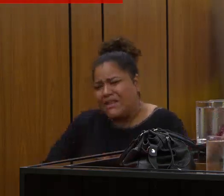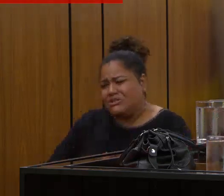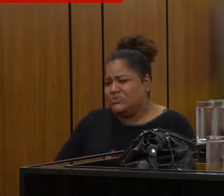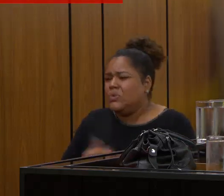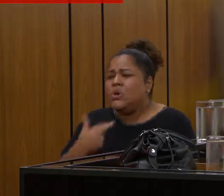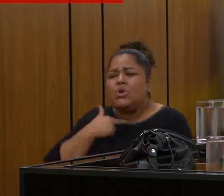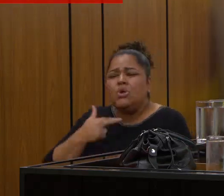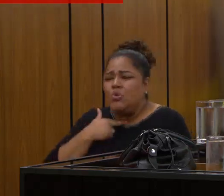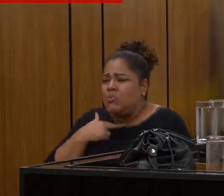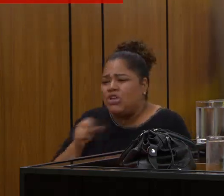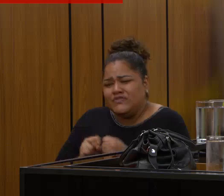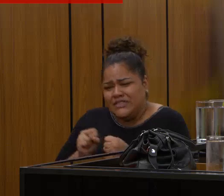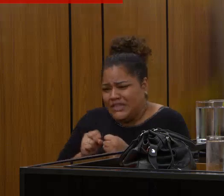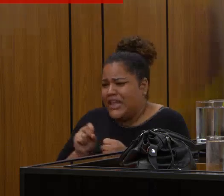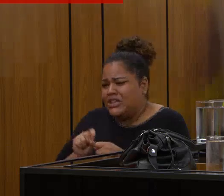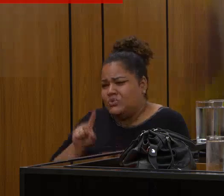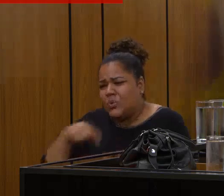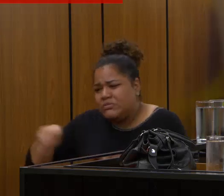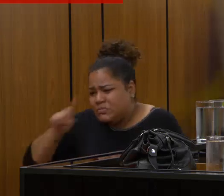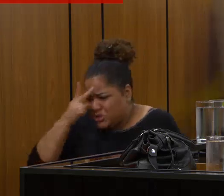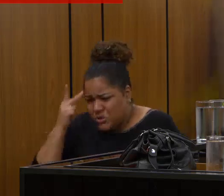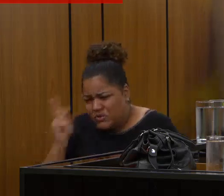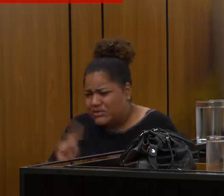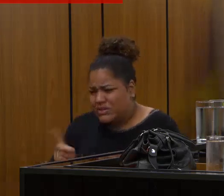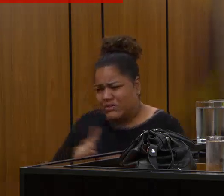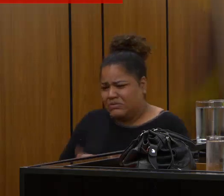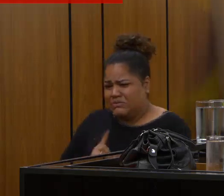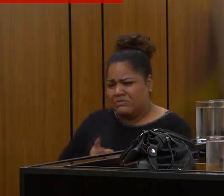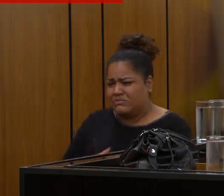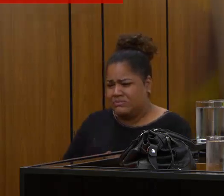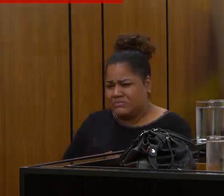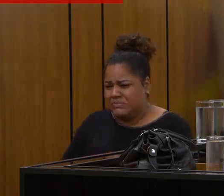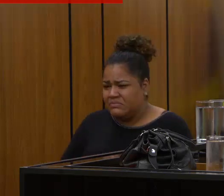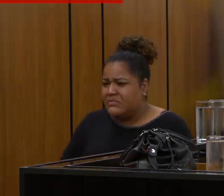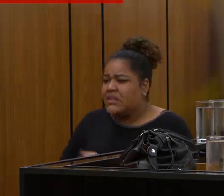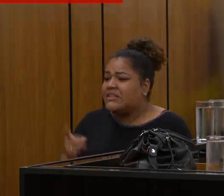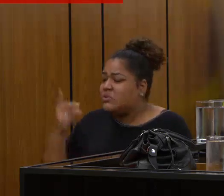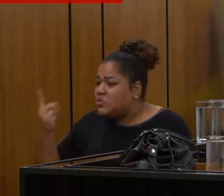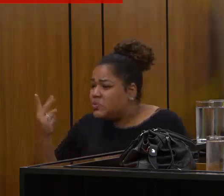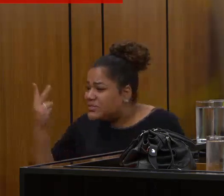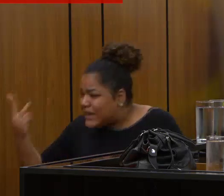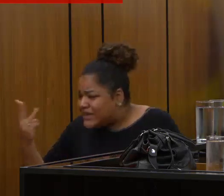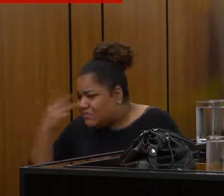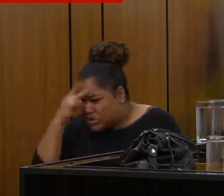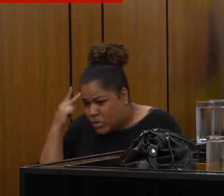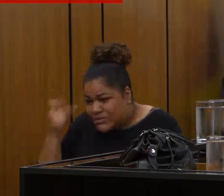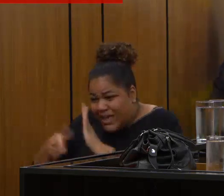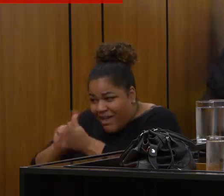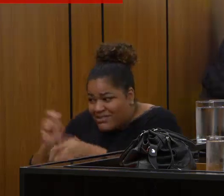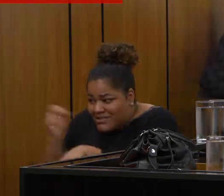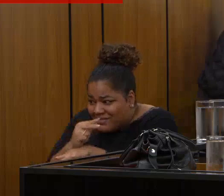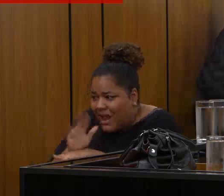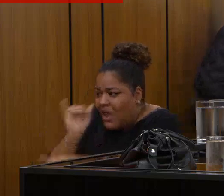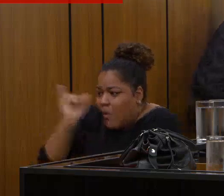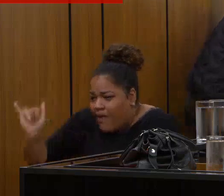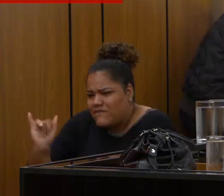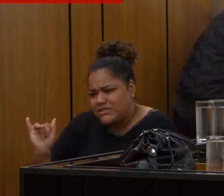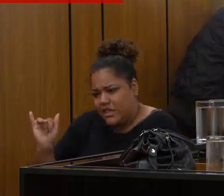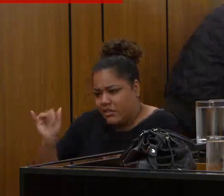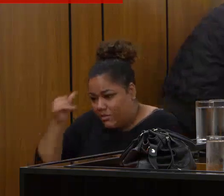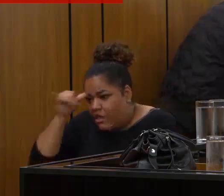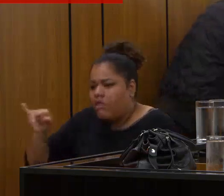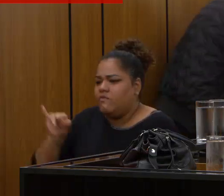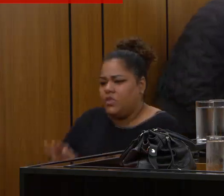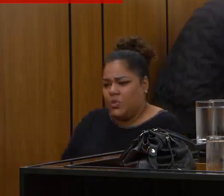eu consegui tirar umas duas ou três pessoas da cateto antes de começar o tratamento o Edson o Nilson